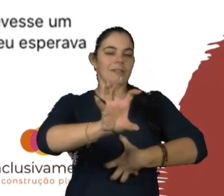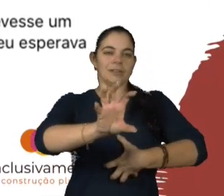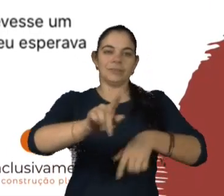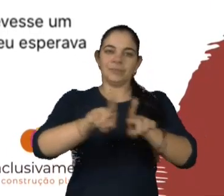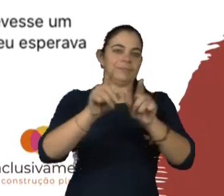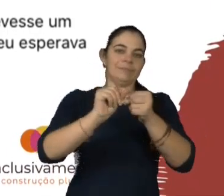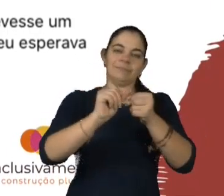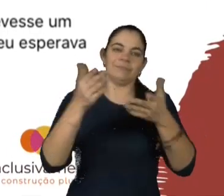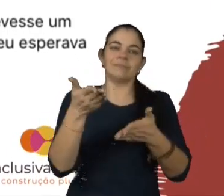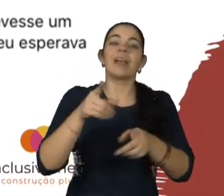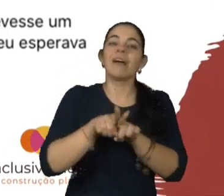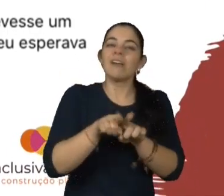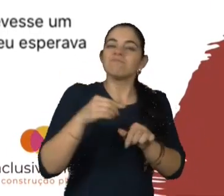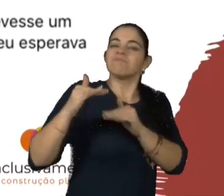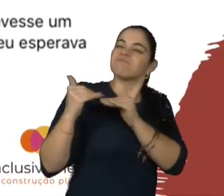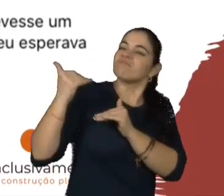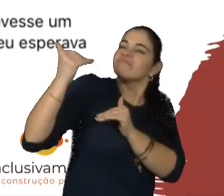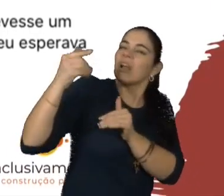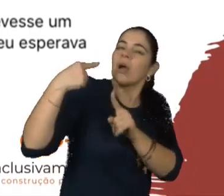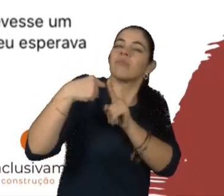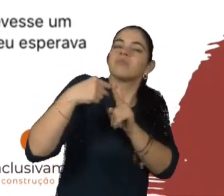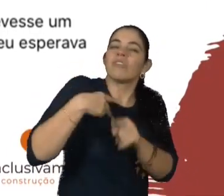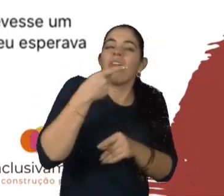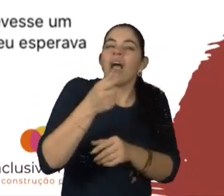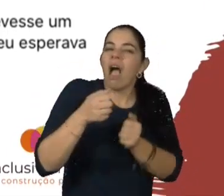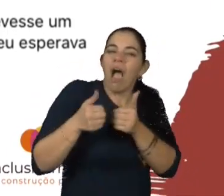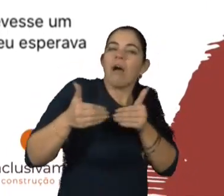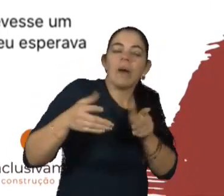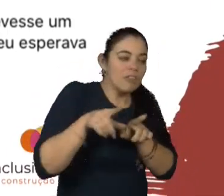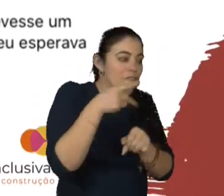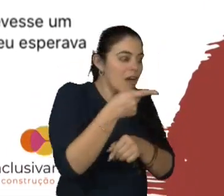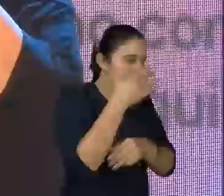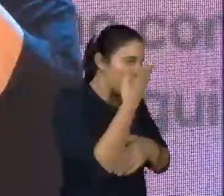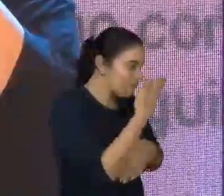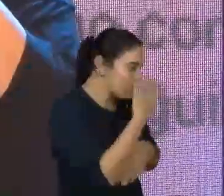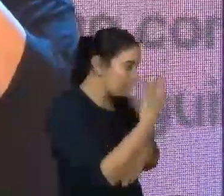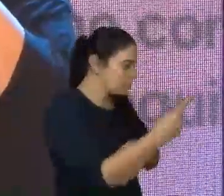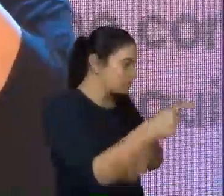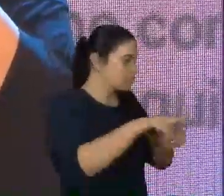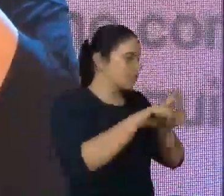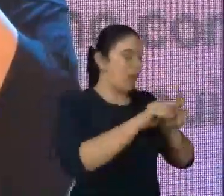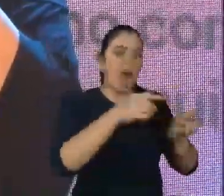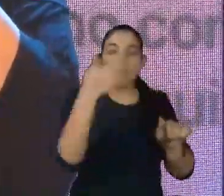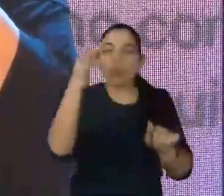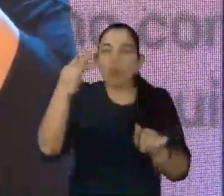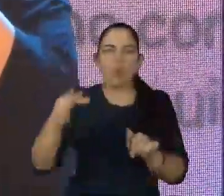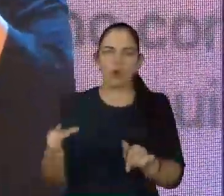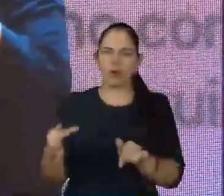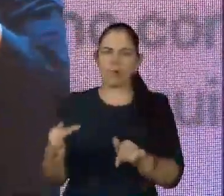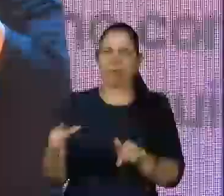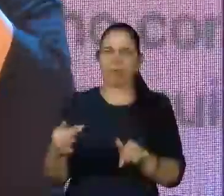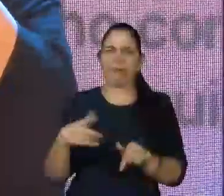tão superior a ponto de falar abertamente na frente deles sobre essa nossa dor?